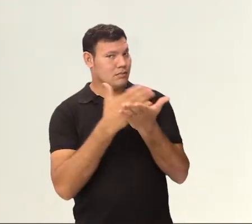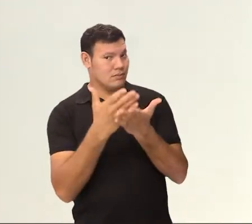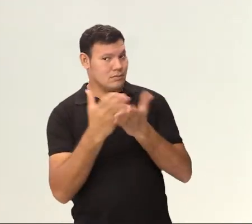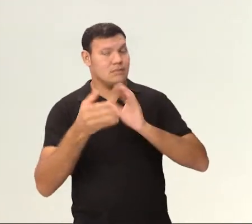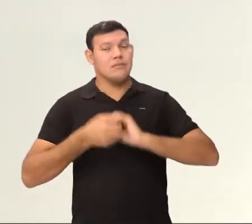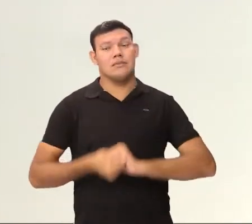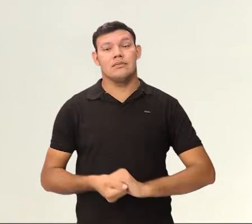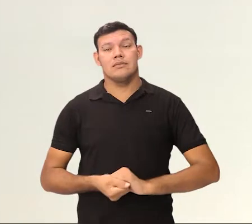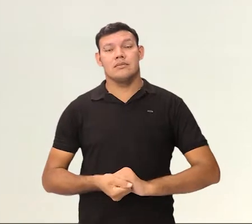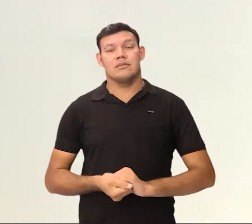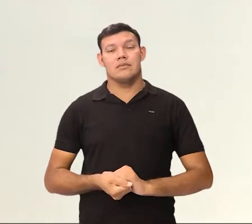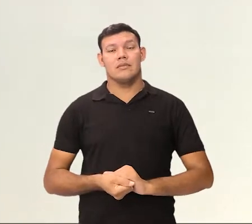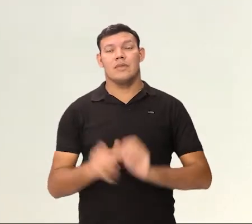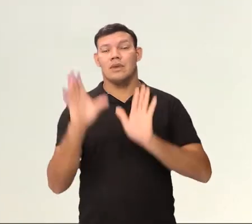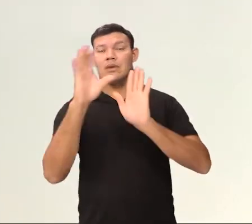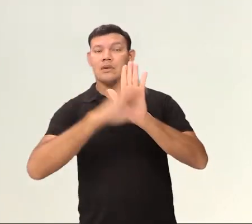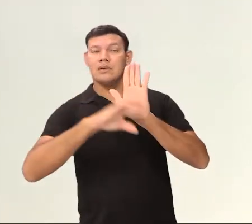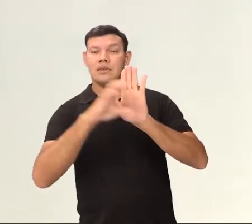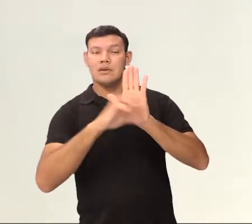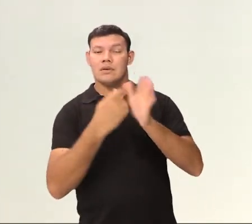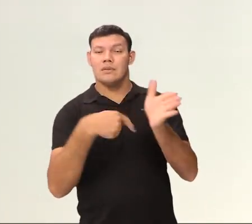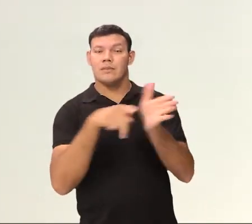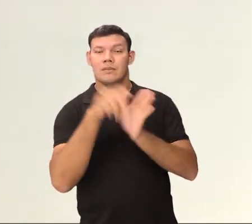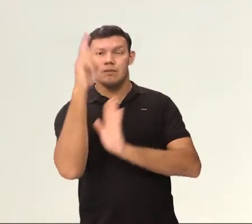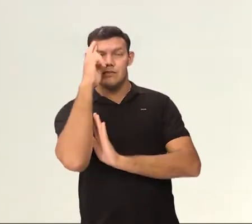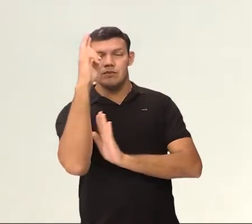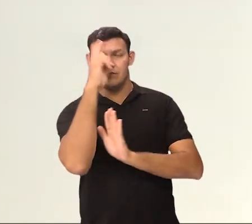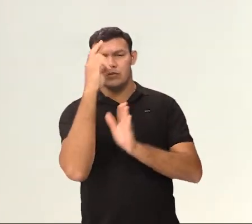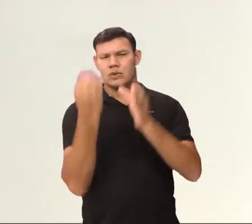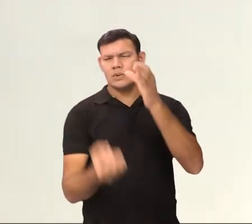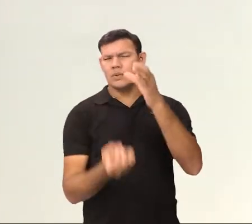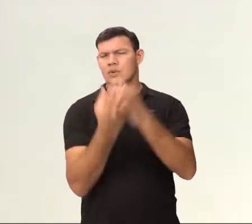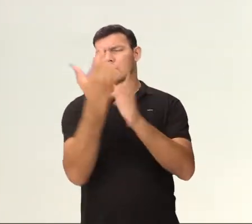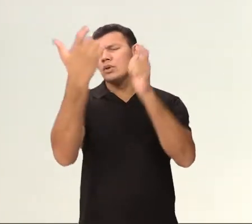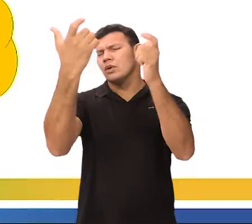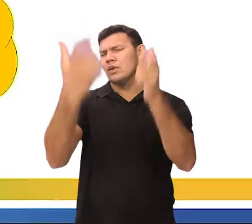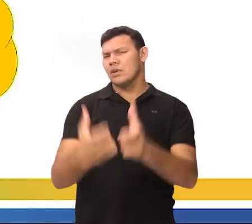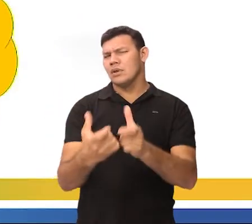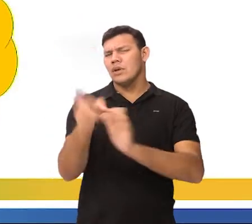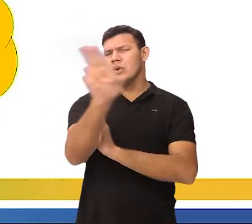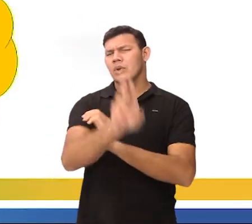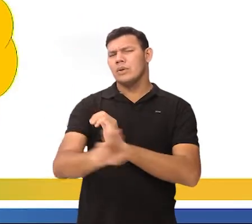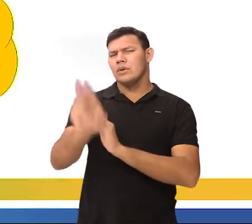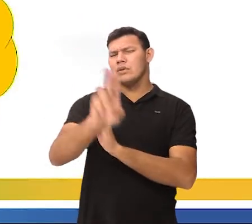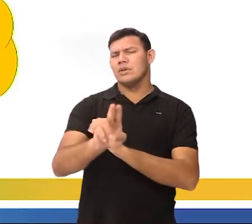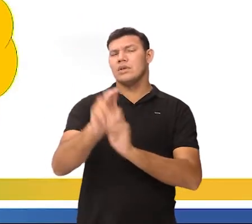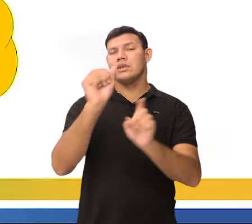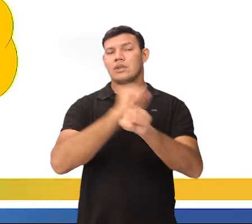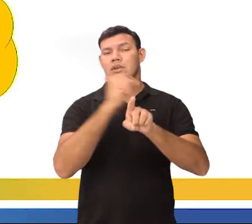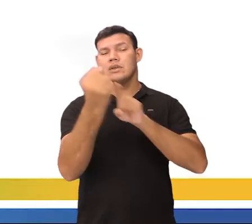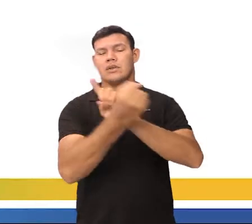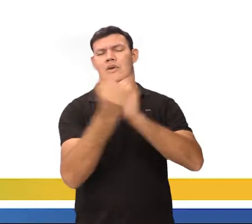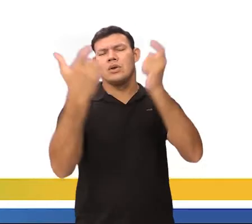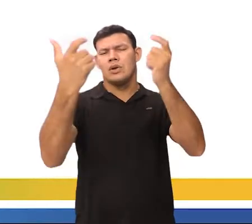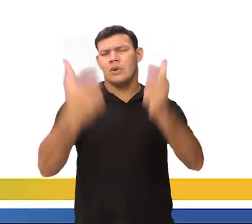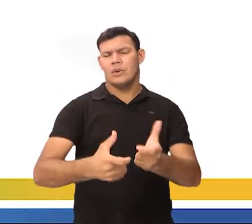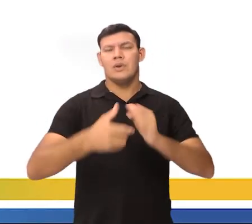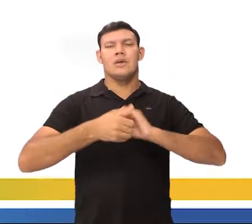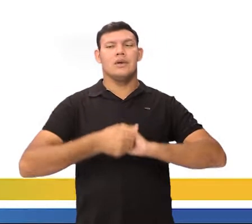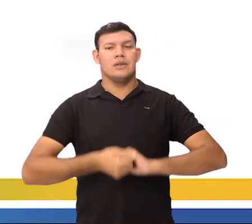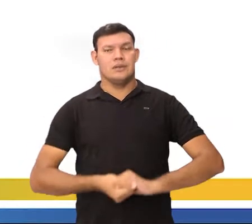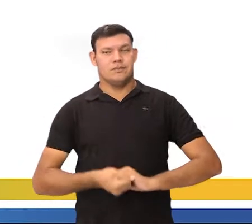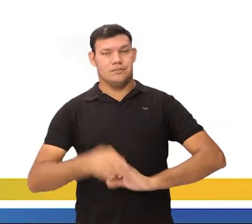ver o conceito de história, onde ele surgiu e como ele começa a ser empregado na sociedade. Observem aí.